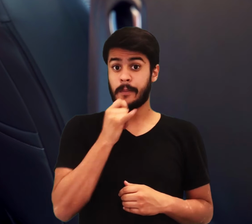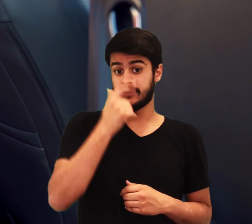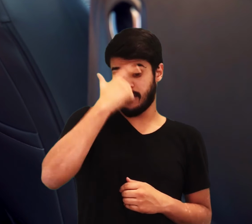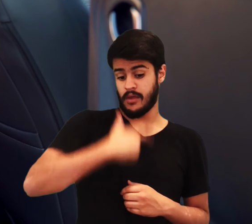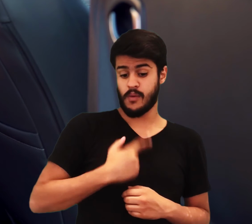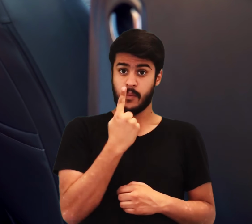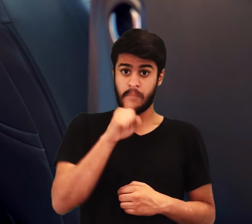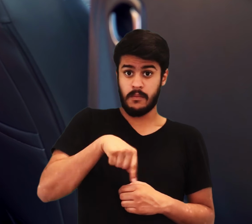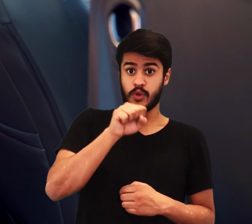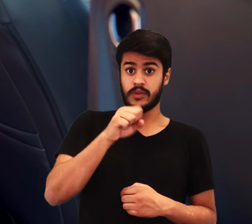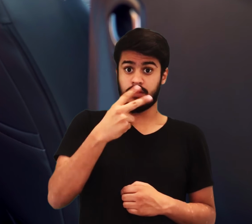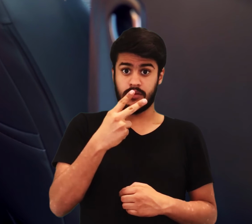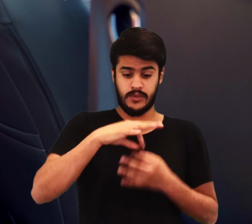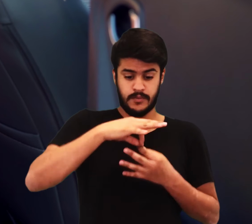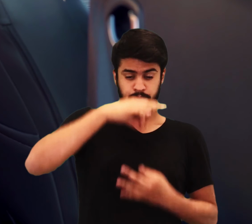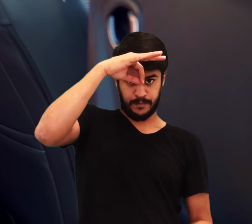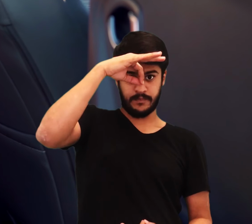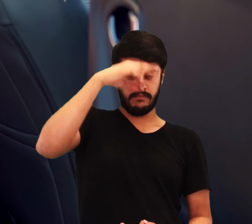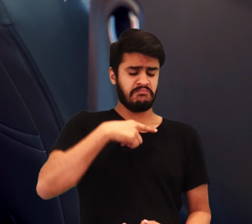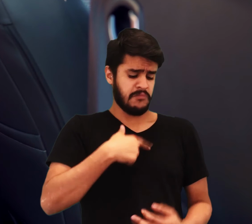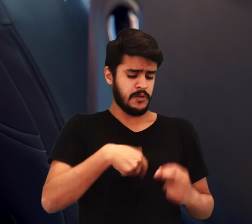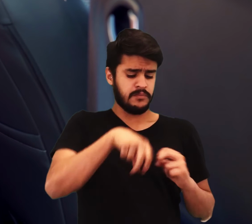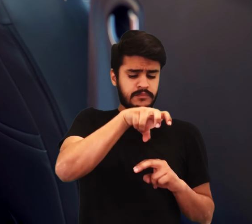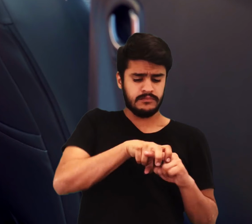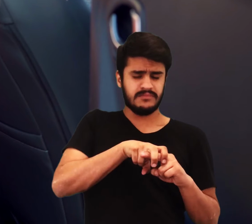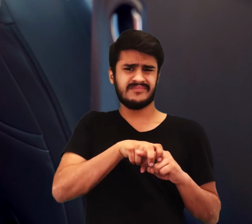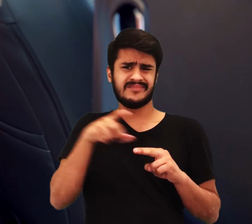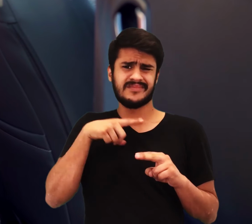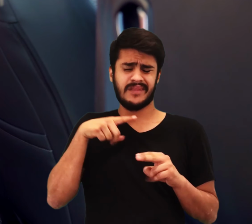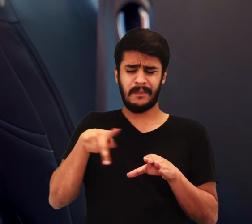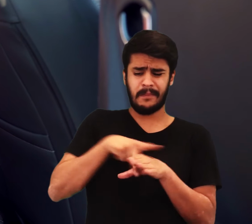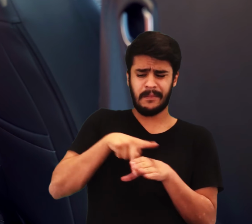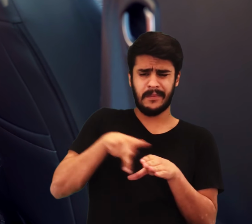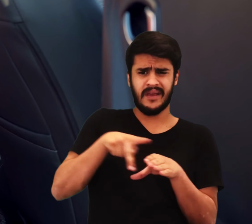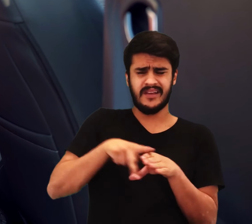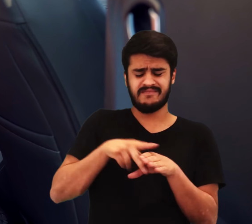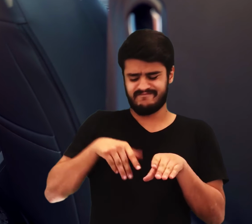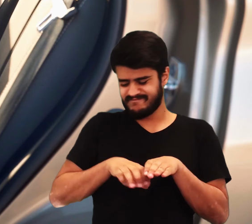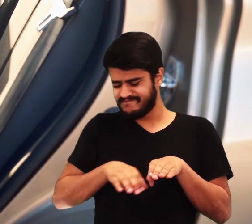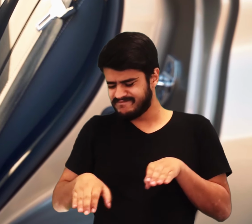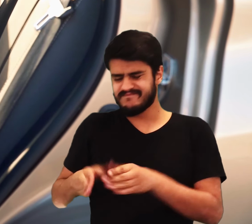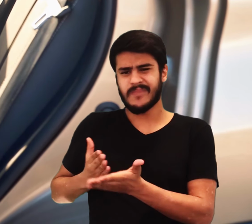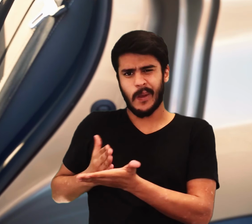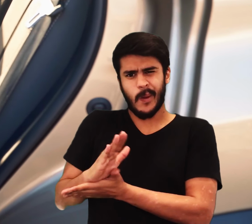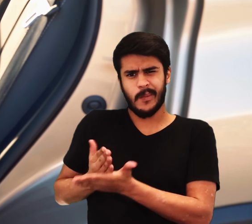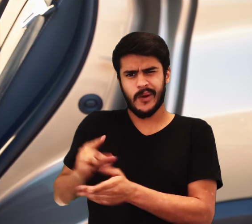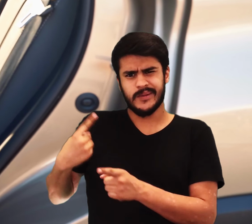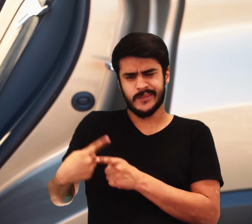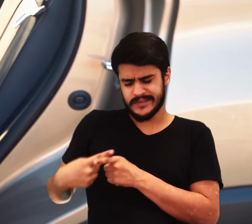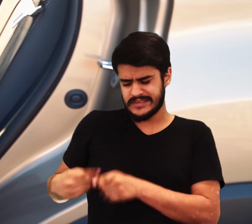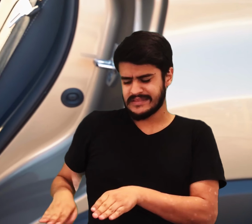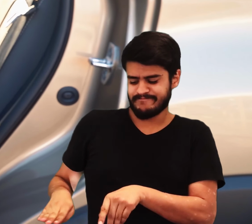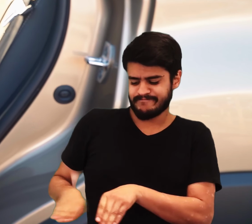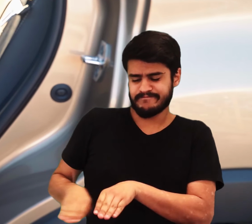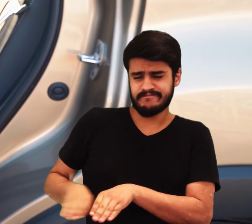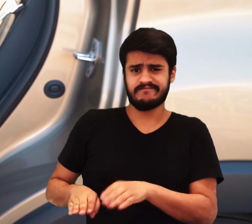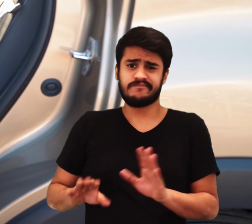dianteiro ajustado para mim, estou aqui no limite, né? Meu tornozelo acaba encostando, inclusive, aqui numa estrutura do banco que me incomoda um pouquinho.